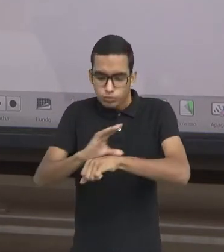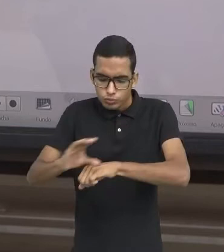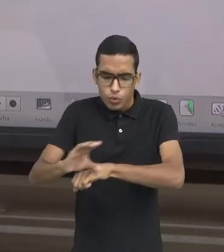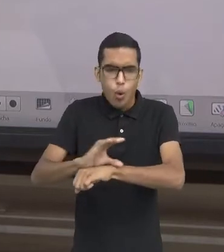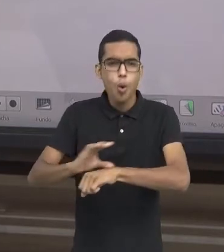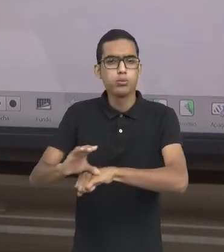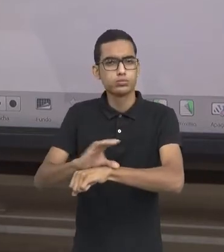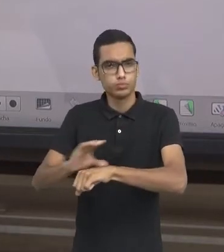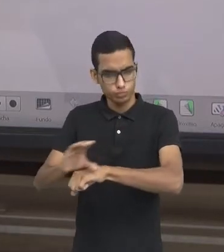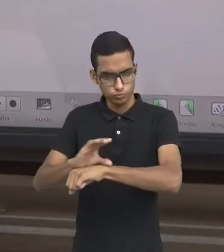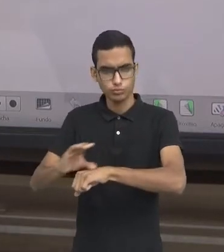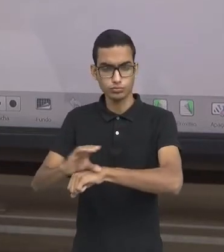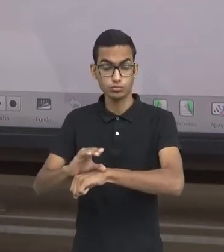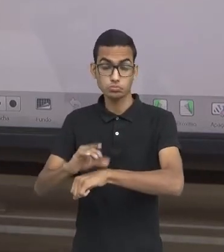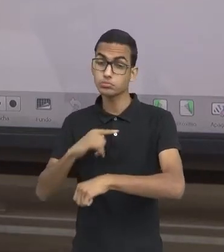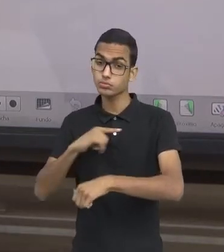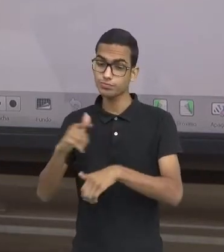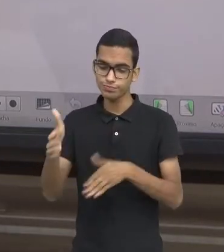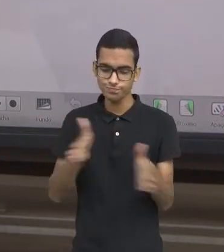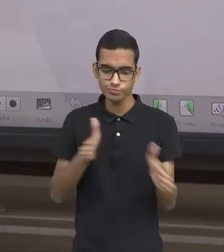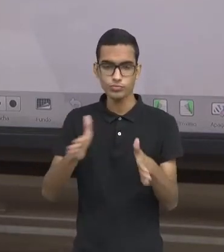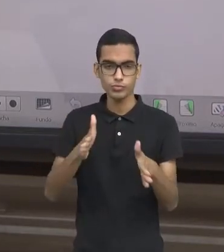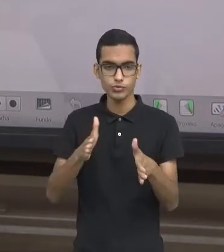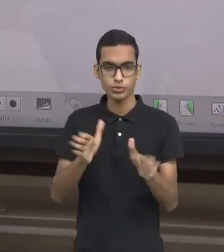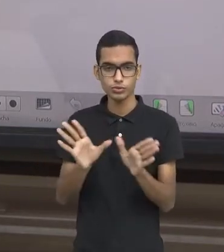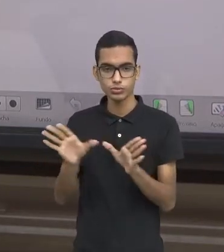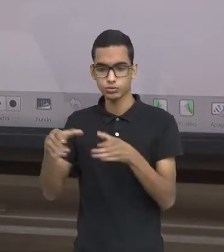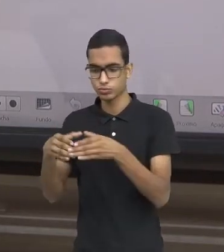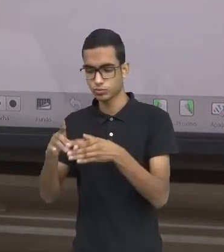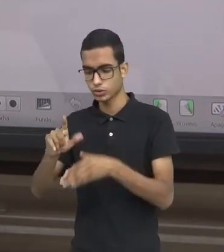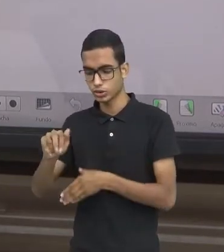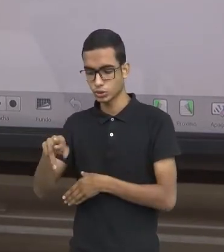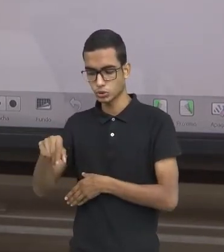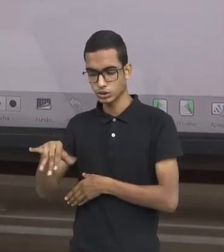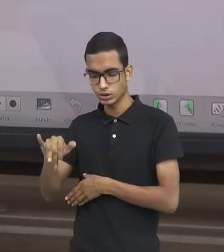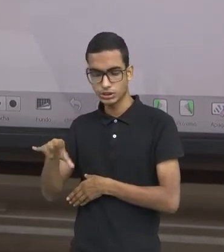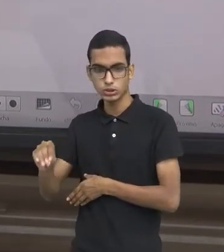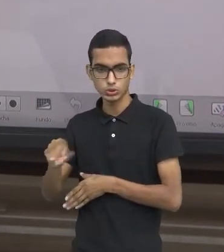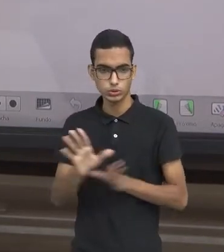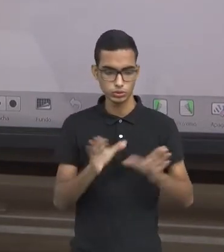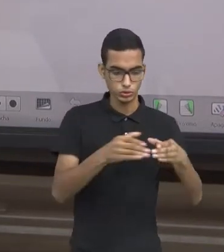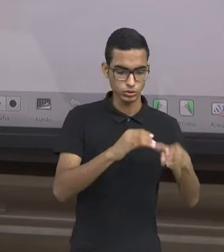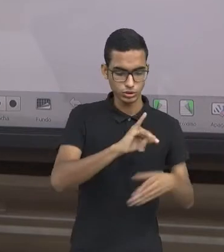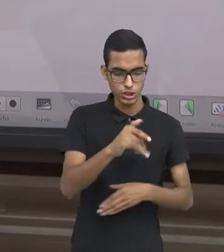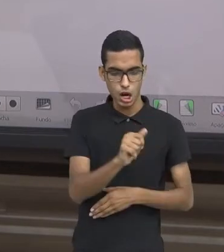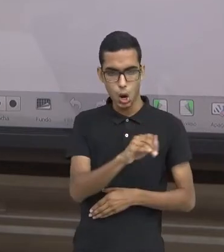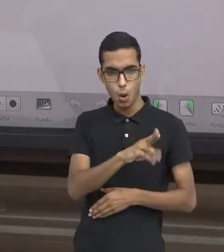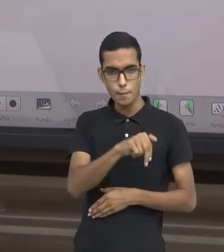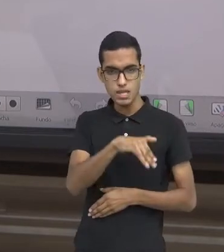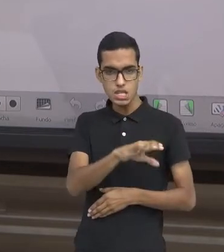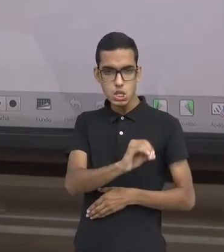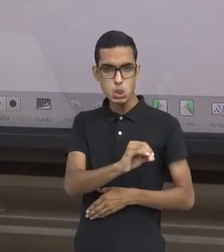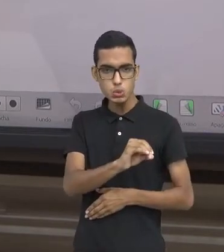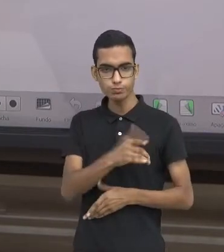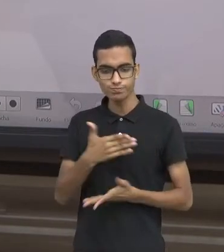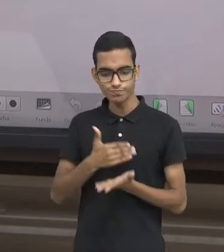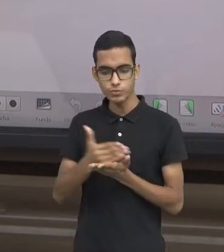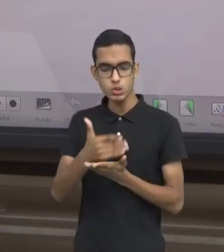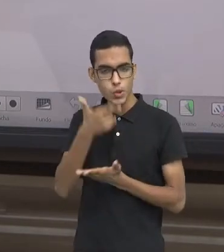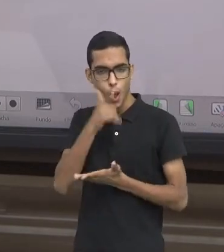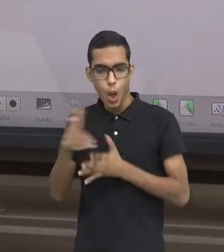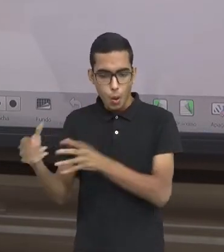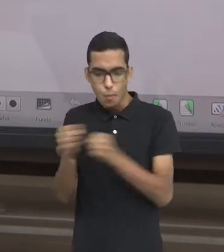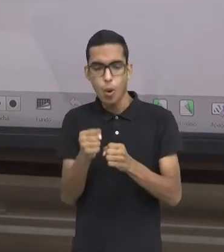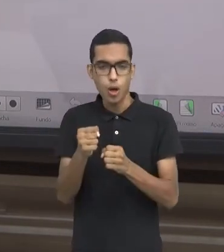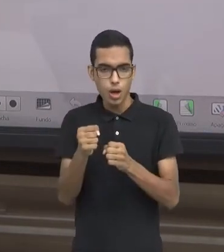Constituição. Então a gente está passando ali por alguns momentos onde os girondinos e jacobinos começam a assumir o poder. E é a partir daí que